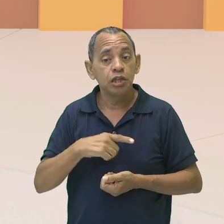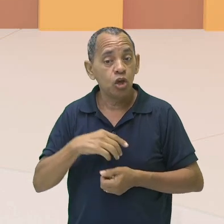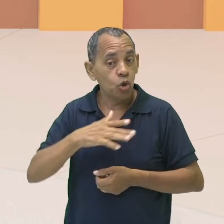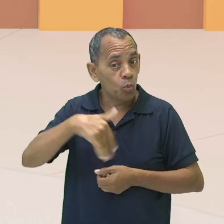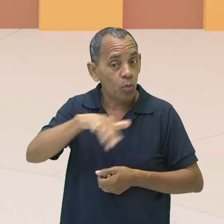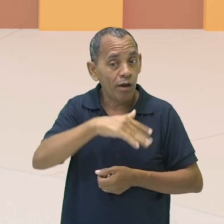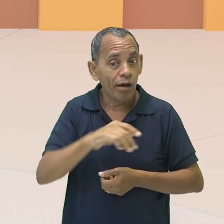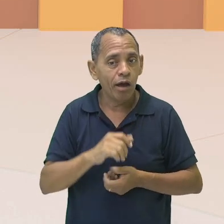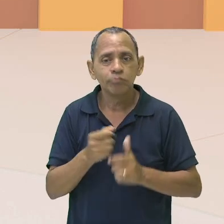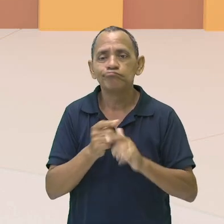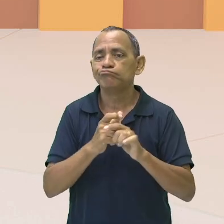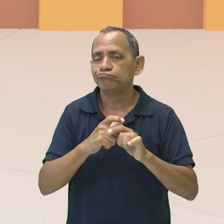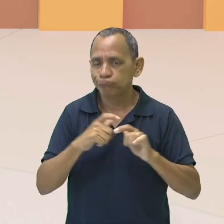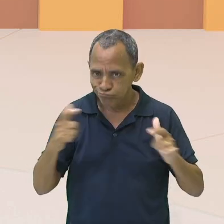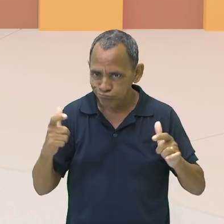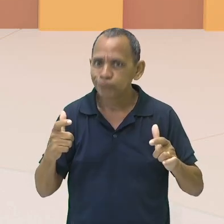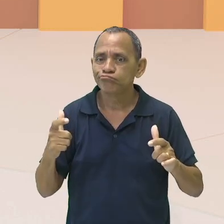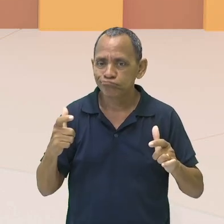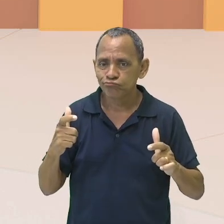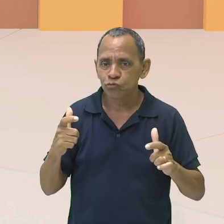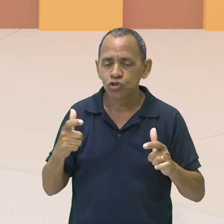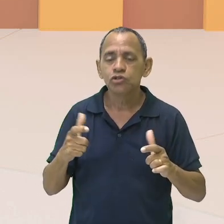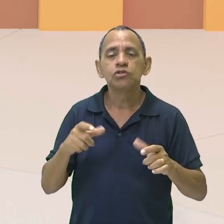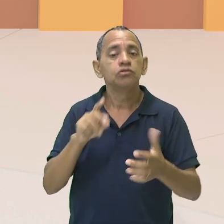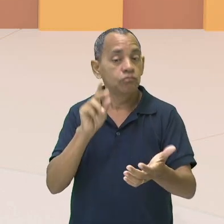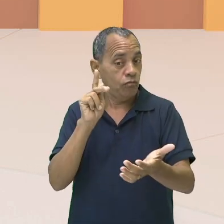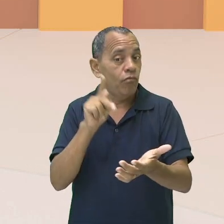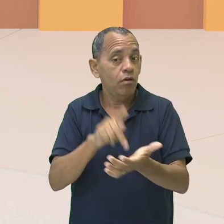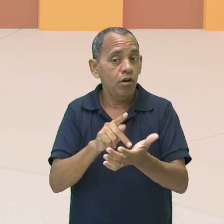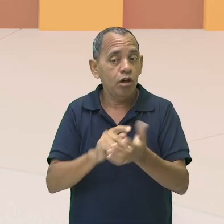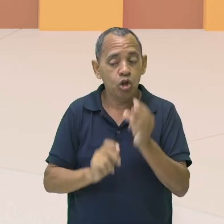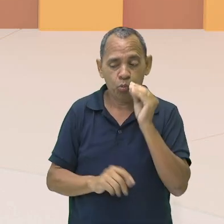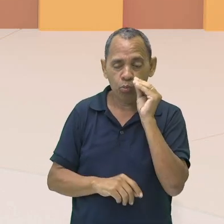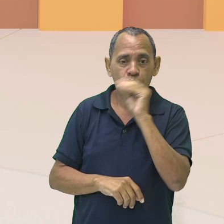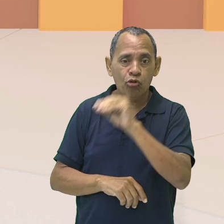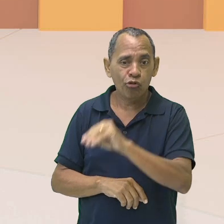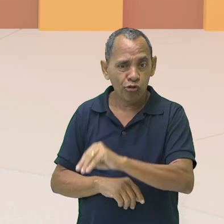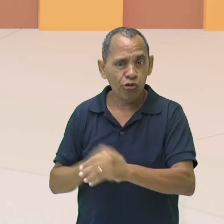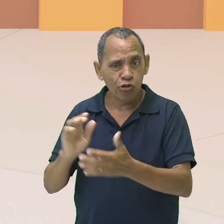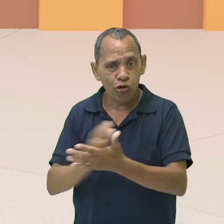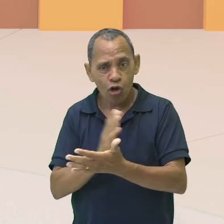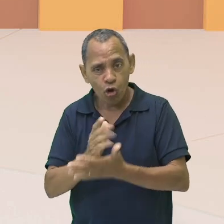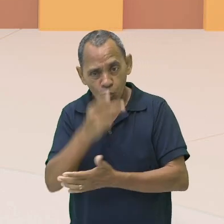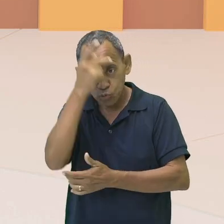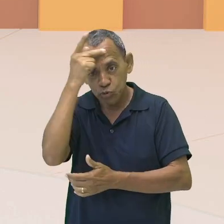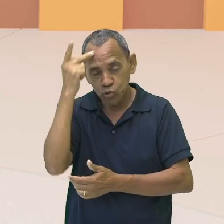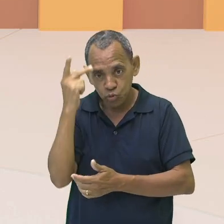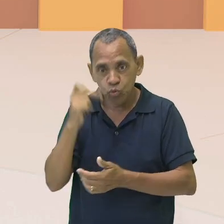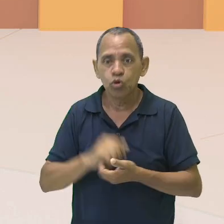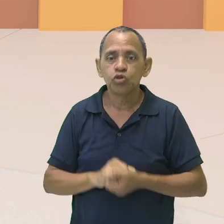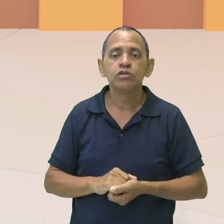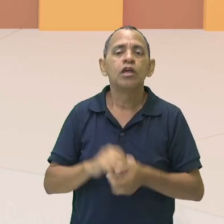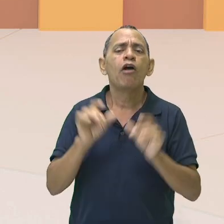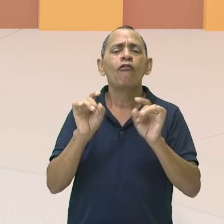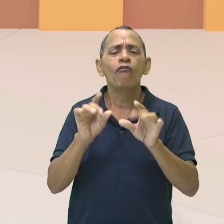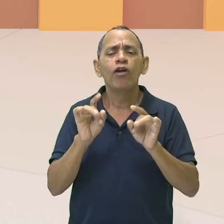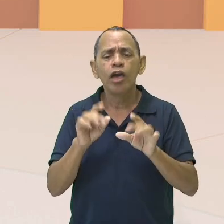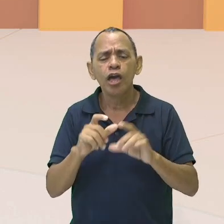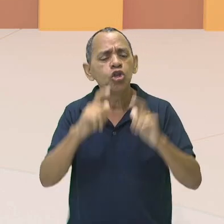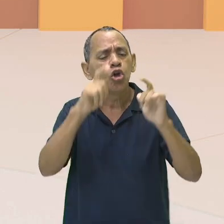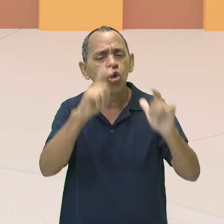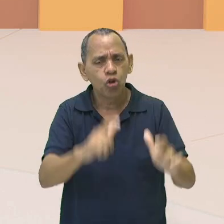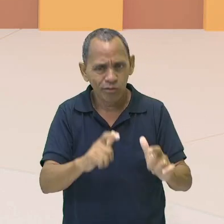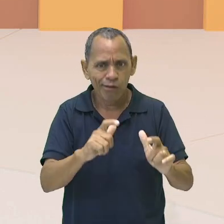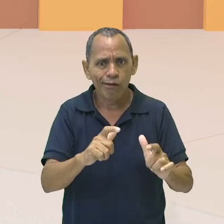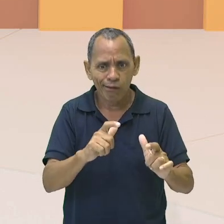acaba prejudicando mesmo os pequenos produtores. Essas pessoas vendem o terreno, às vezes são forçadas a isso